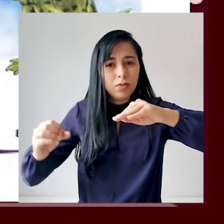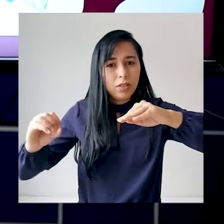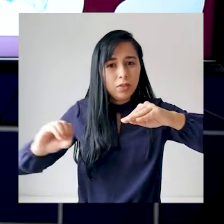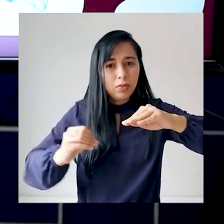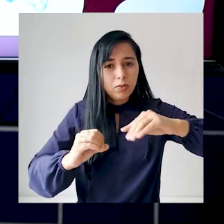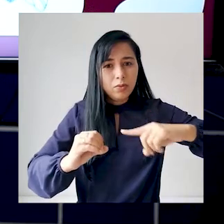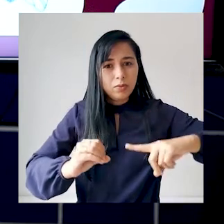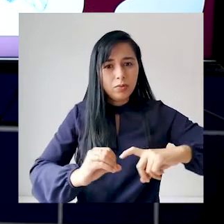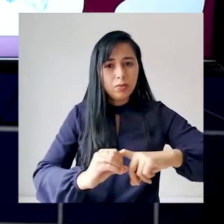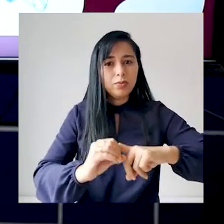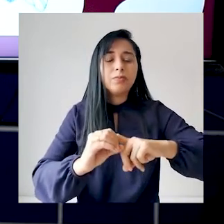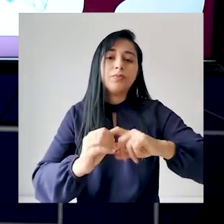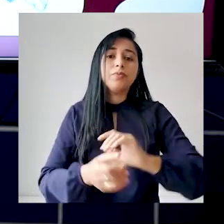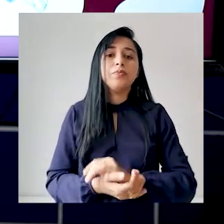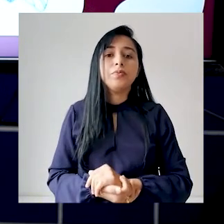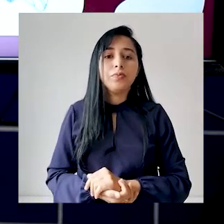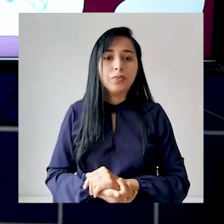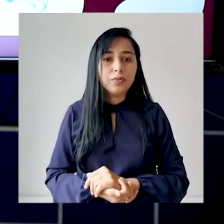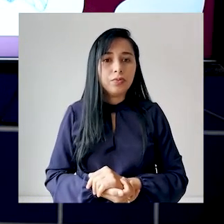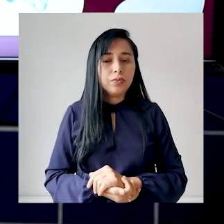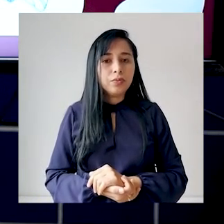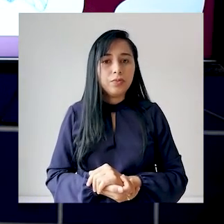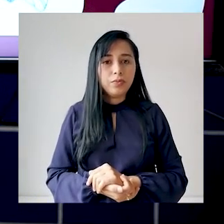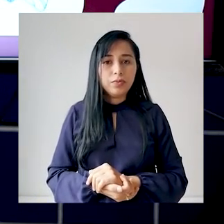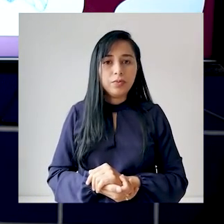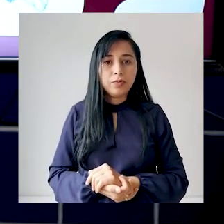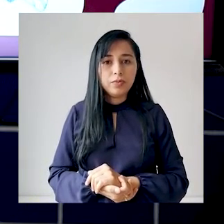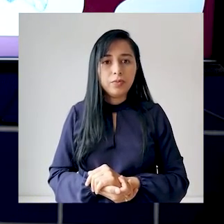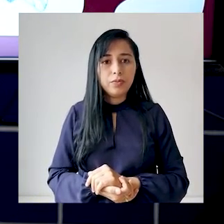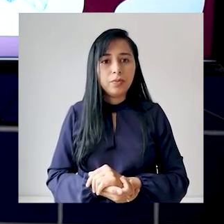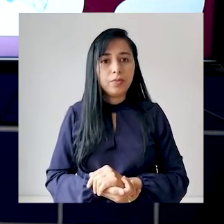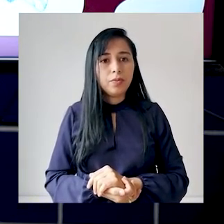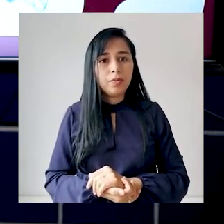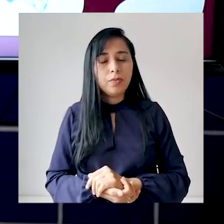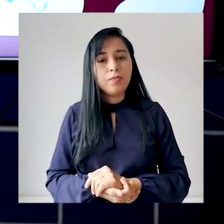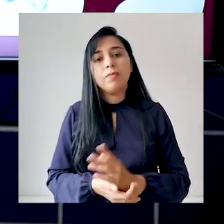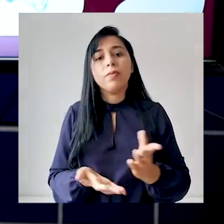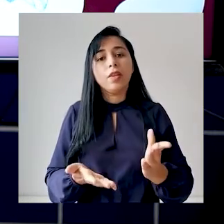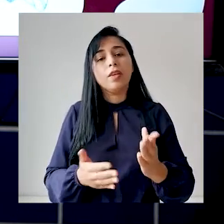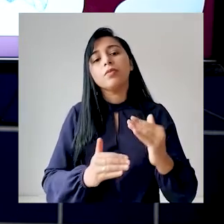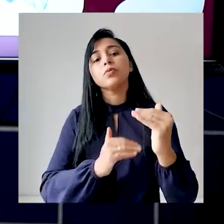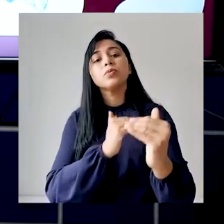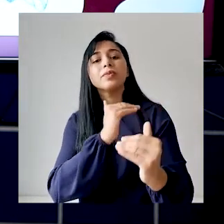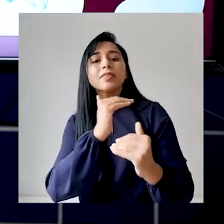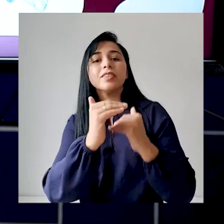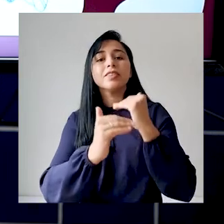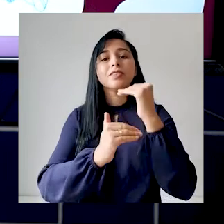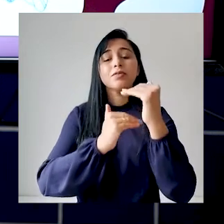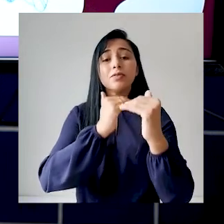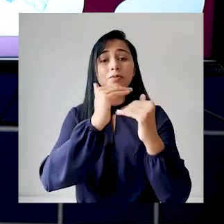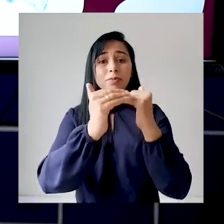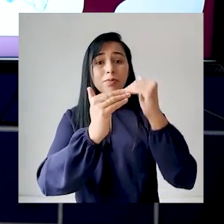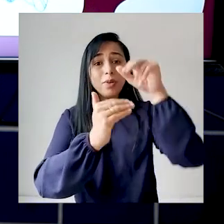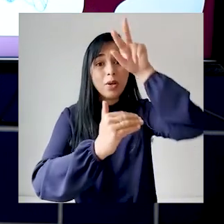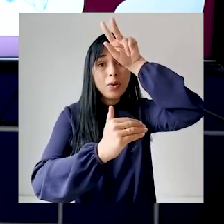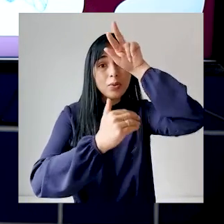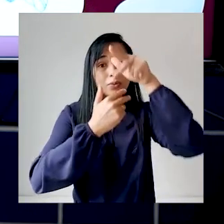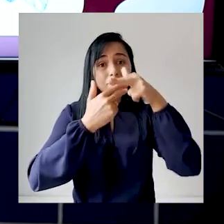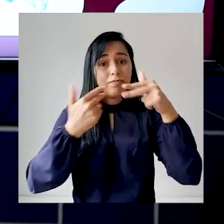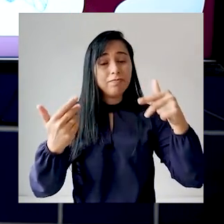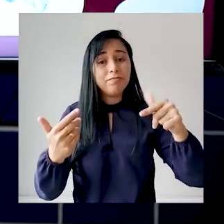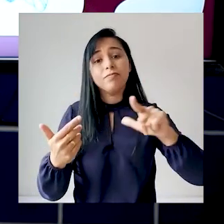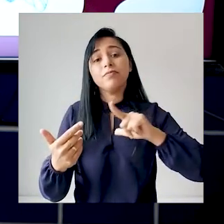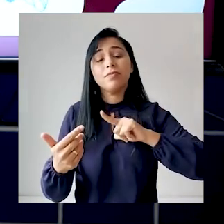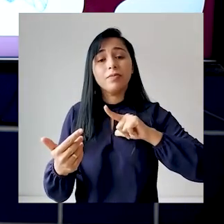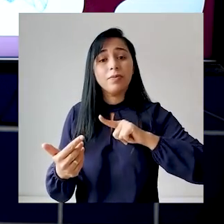fecundação. Por fim, nós falaremos sobre o desenvolvimento, tomando como exemplo os insetos. Nós